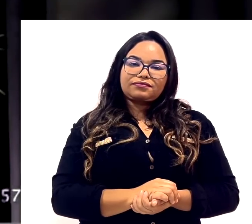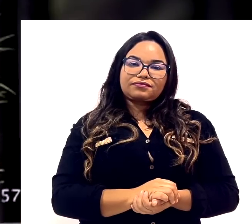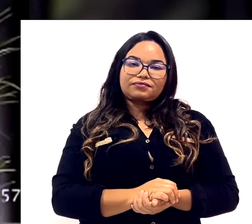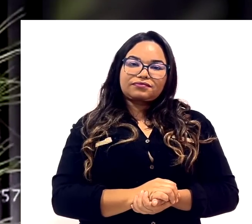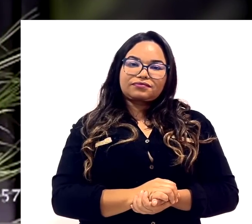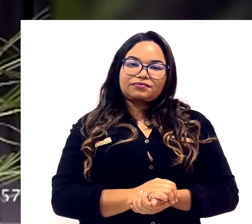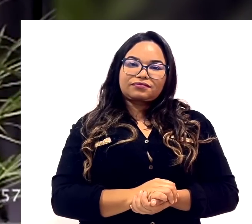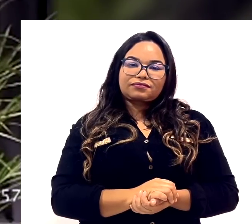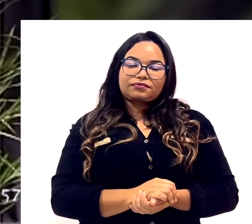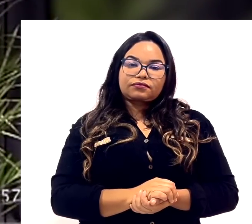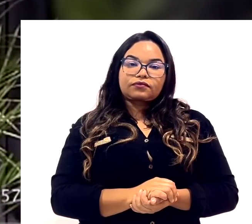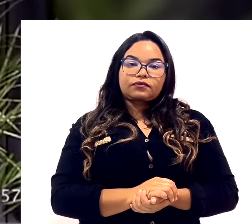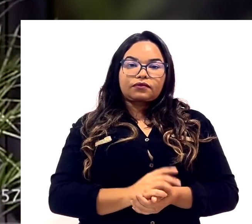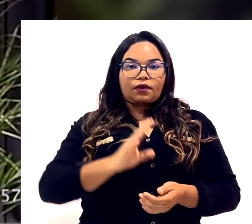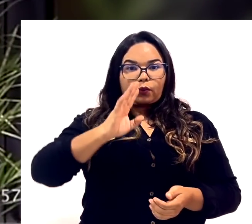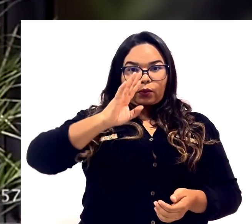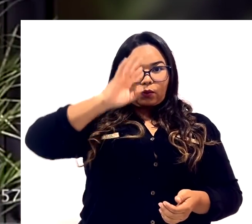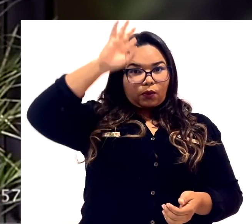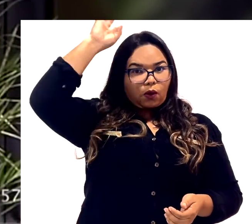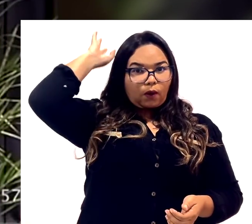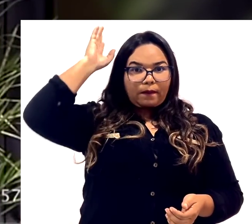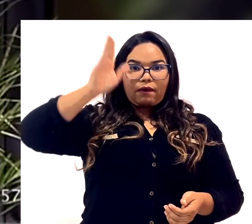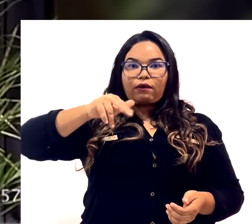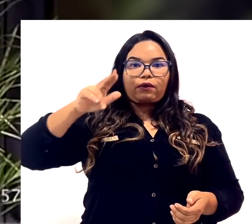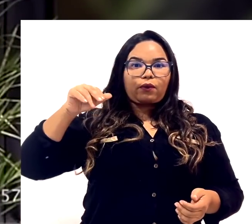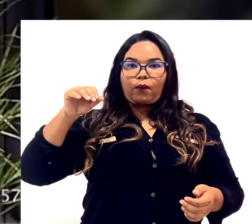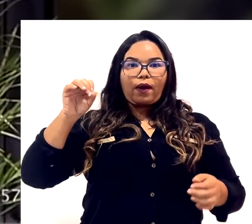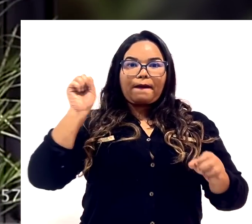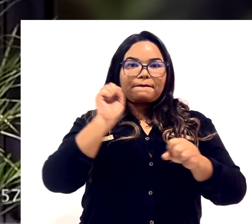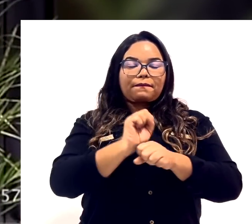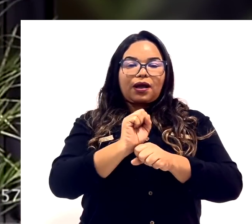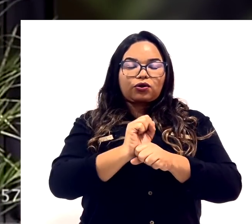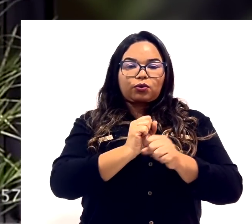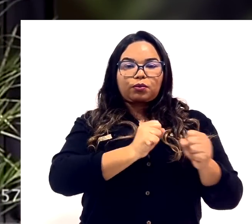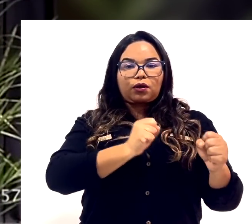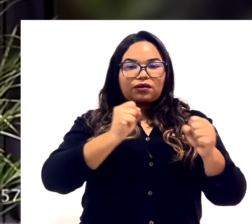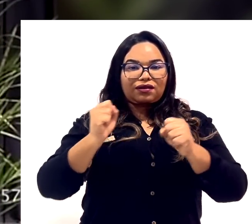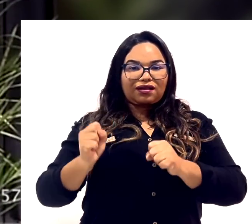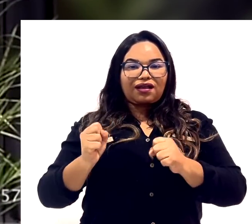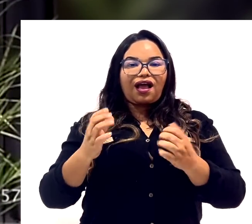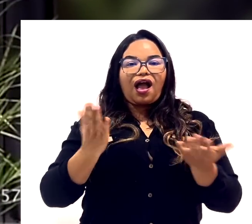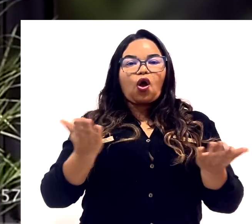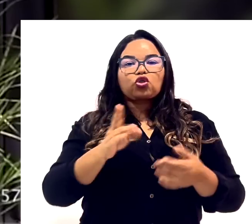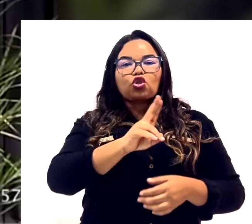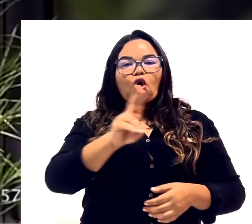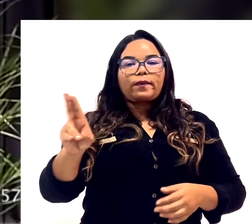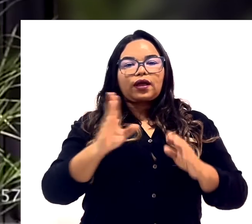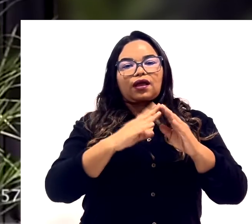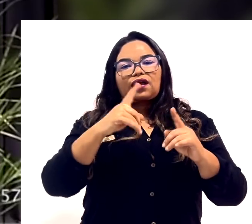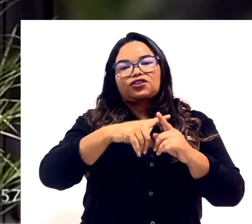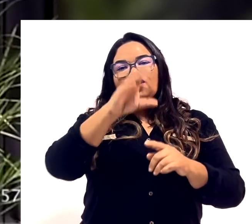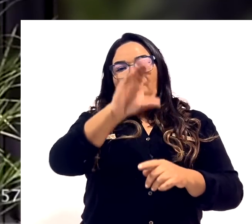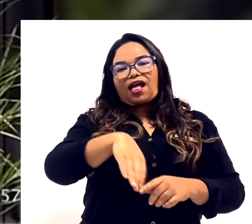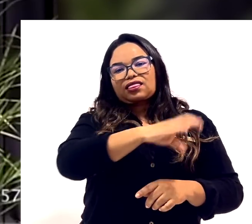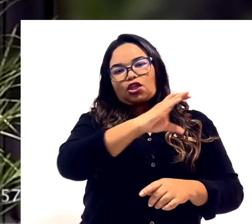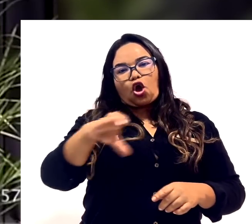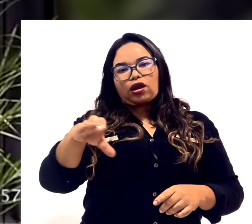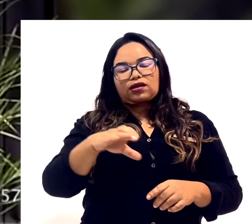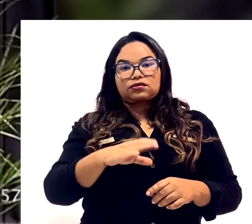Ok. Portanto, Roma, na verdade, não se foi. Ela é chamada de Igreja Católica Romana.